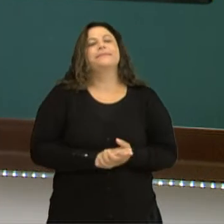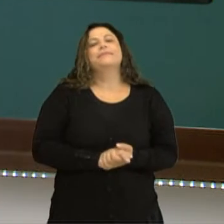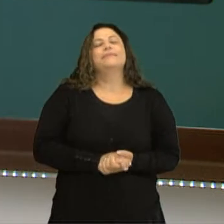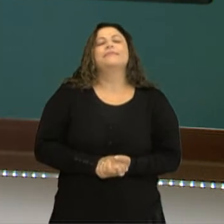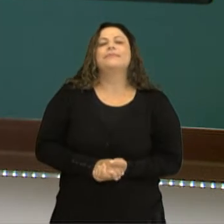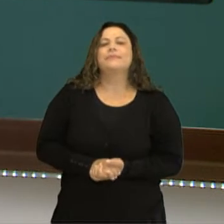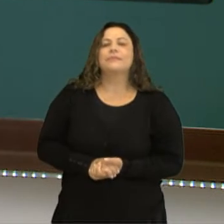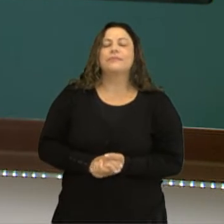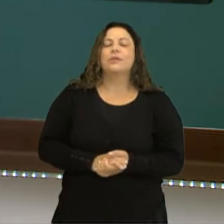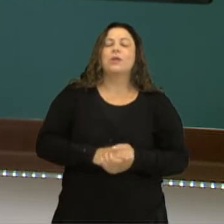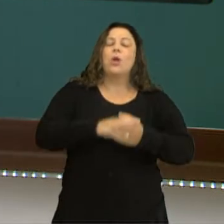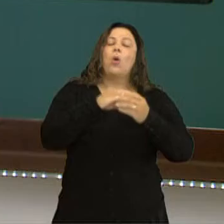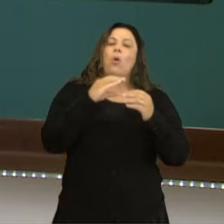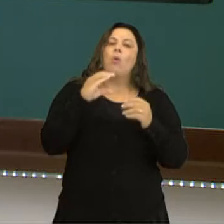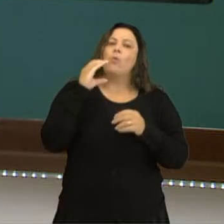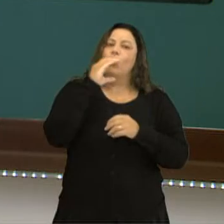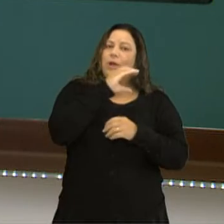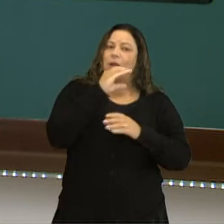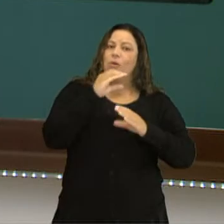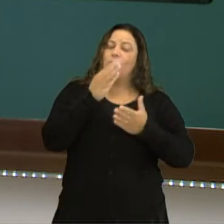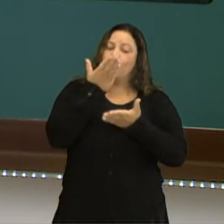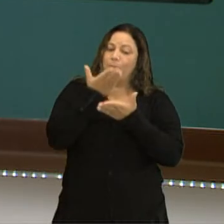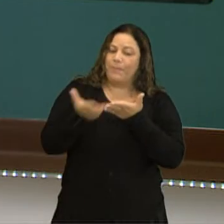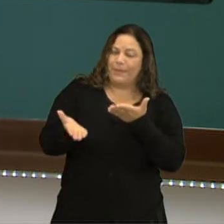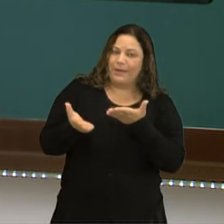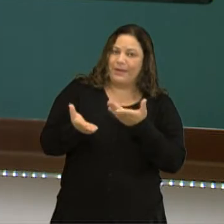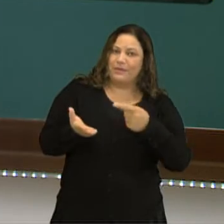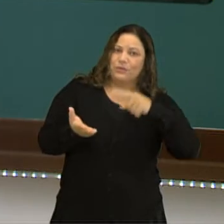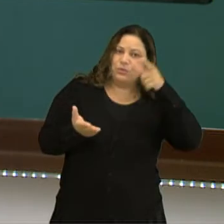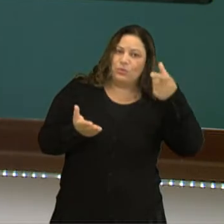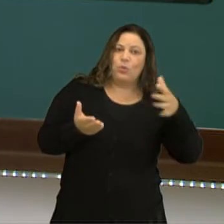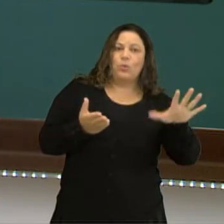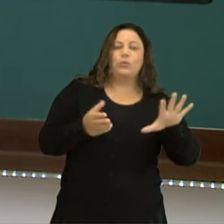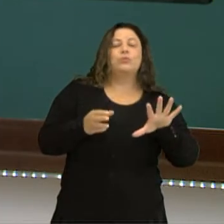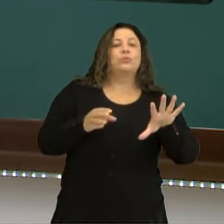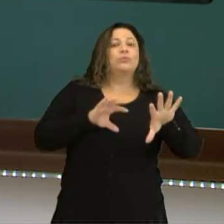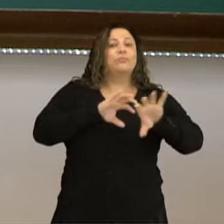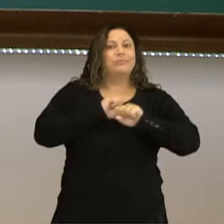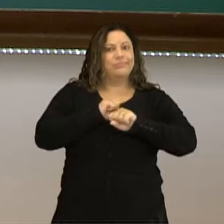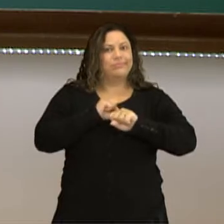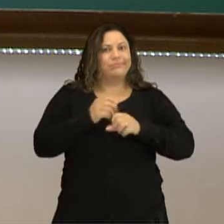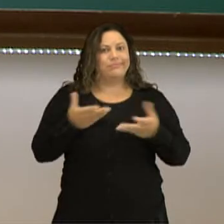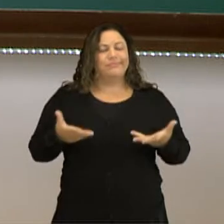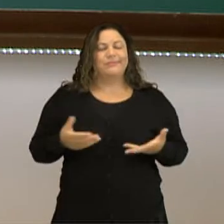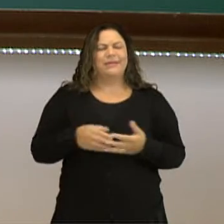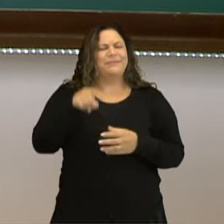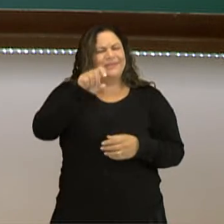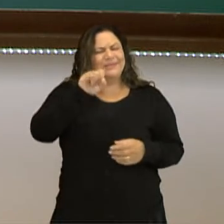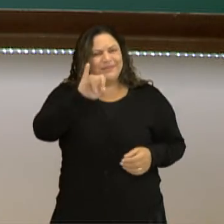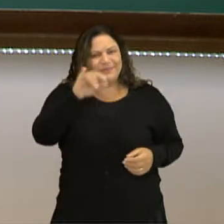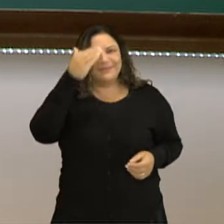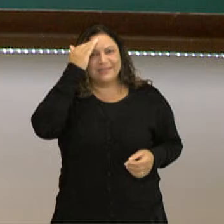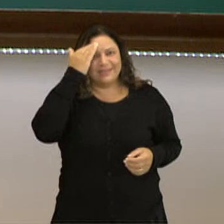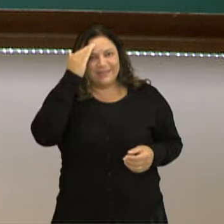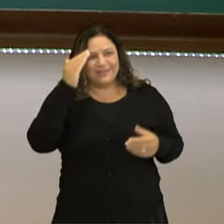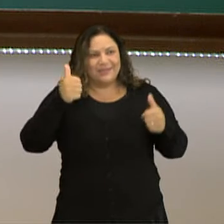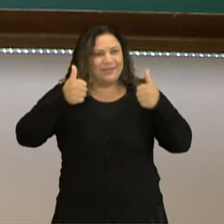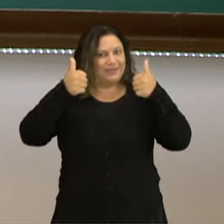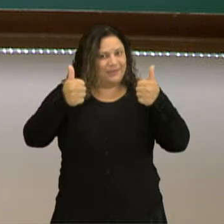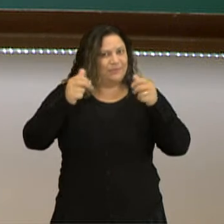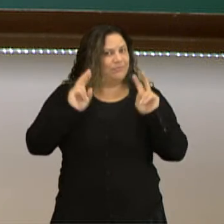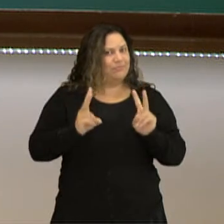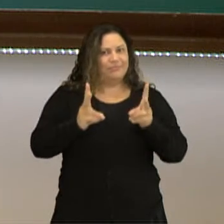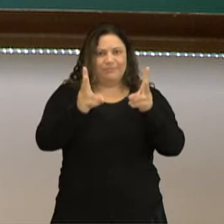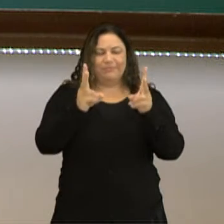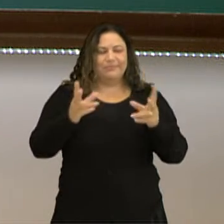o calor que um perde, o outro recebe. Beleza? Pegou, né? Pessoal, se você compreendeu essa parte, nós podemos